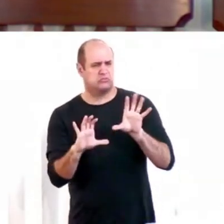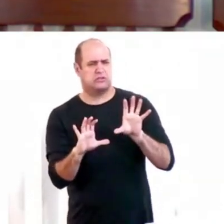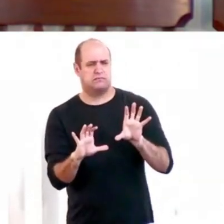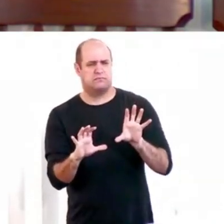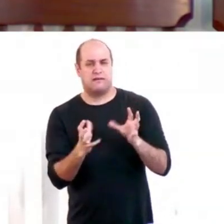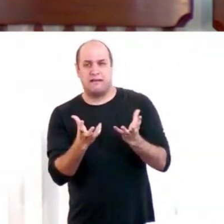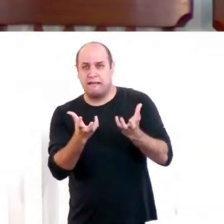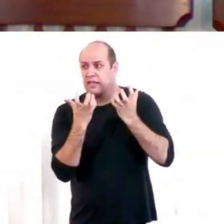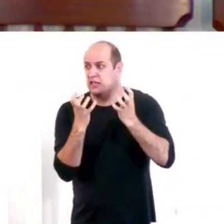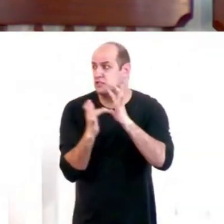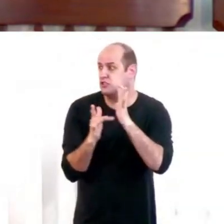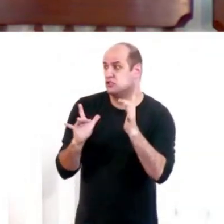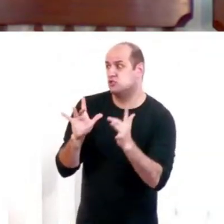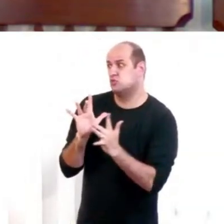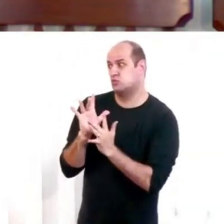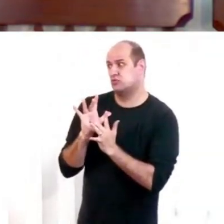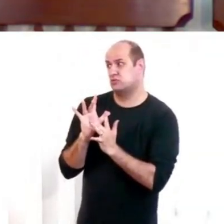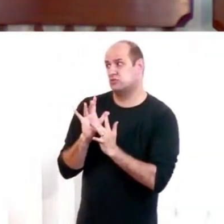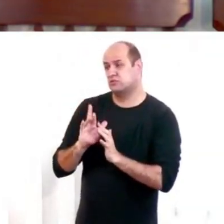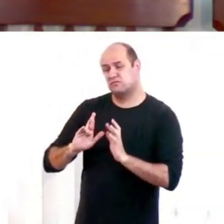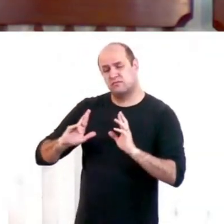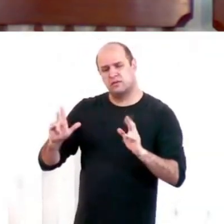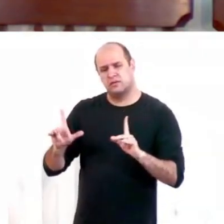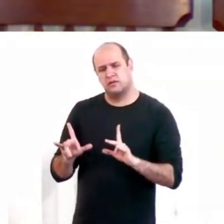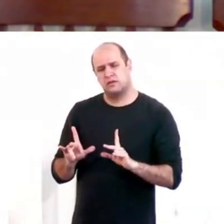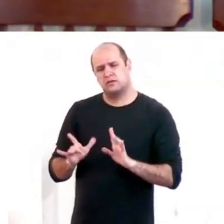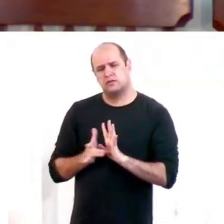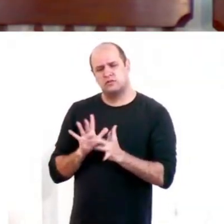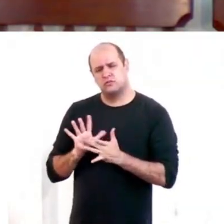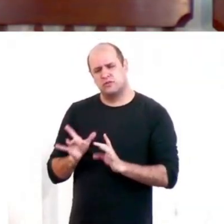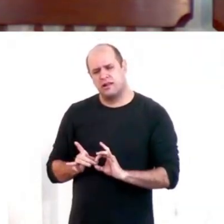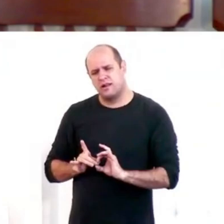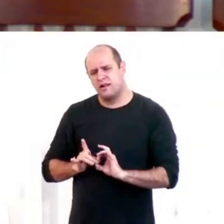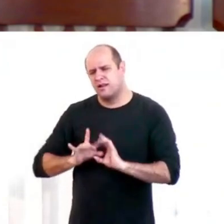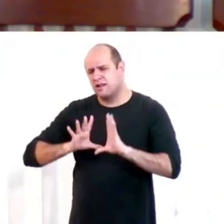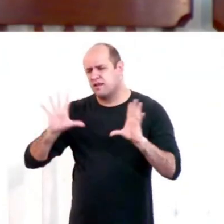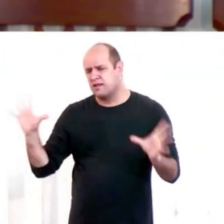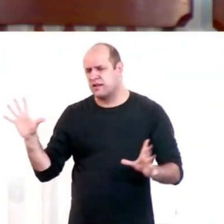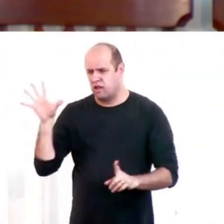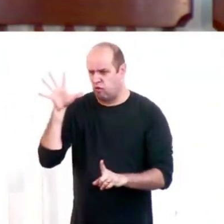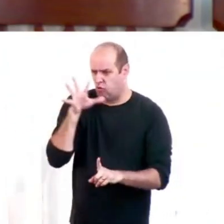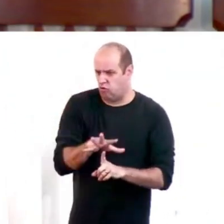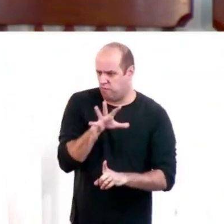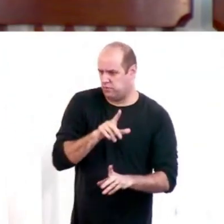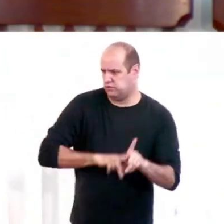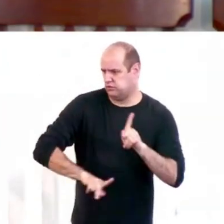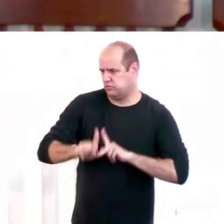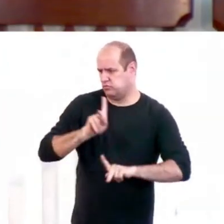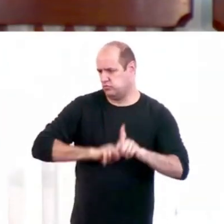tragam o poder transformador que liberta da opressão que nosso povo está vivendo.